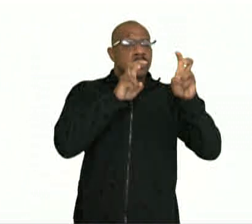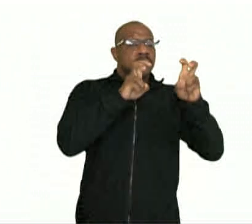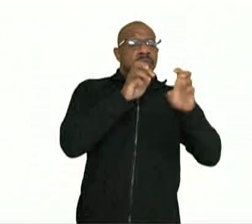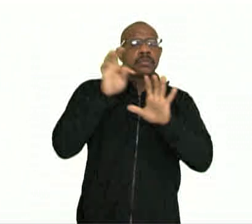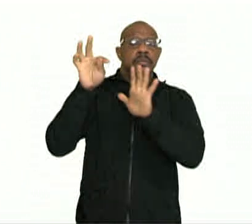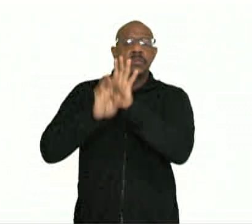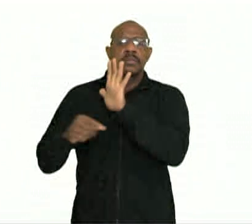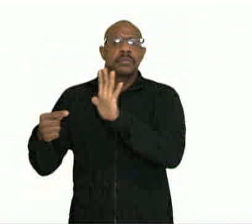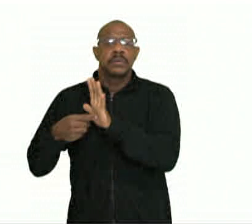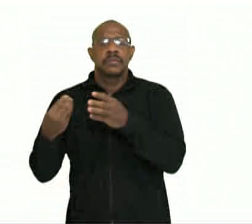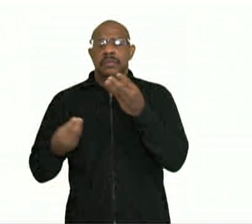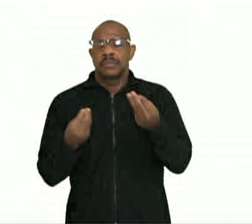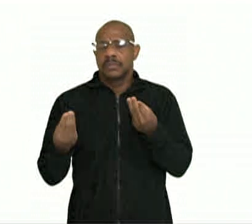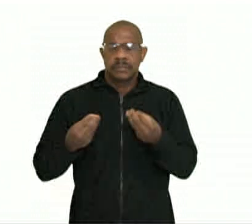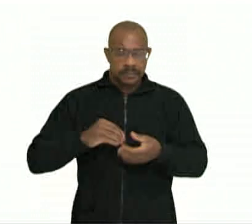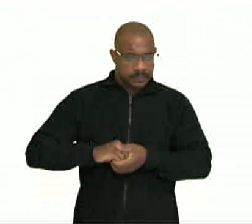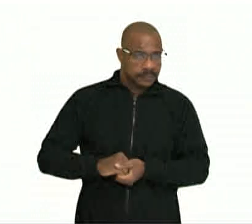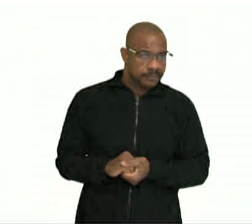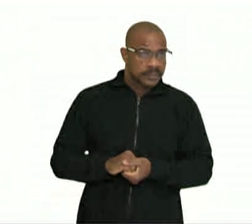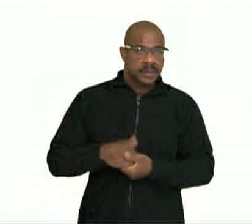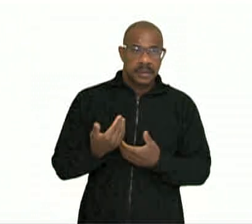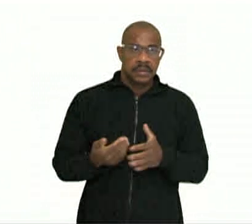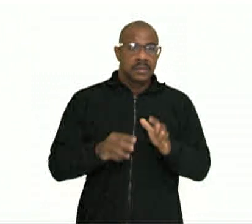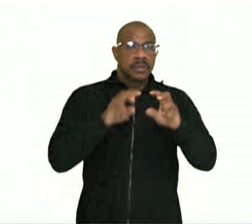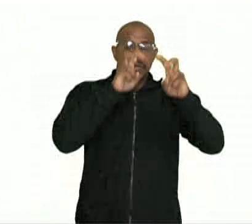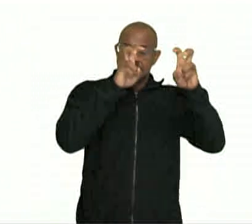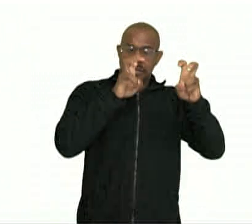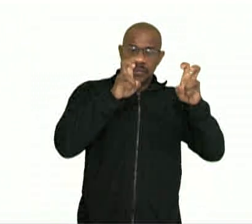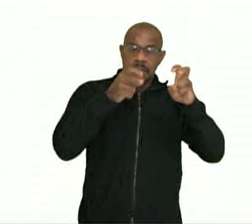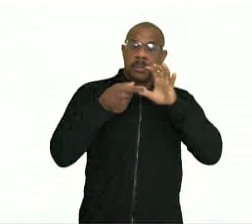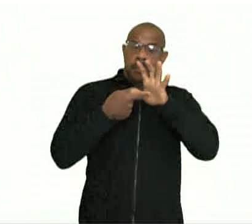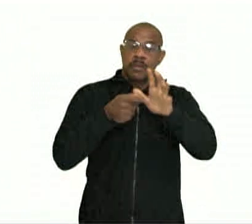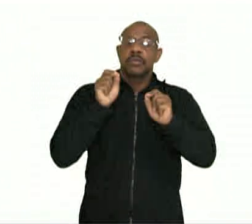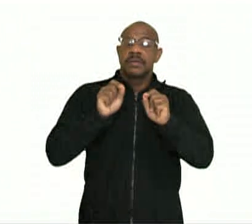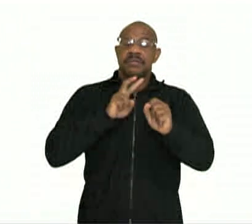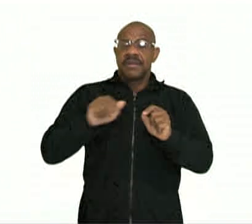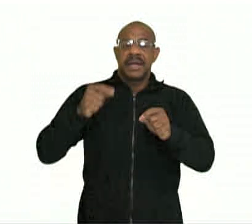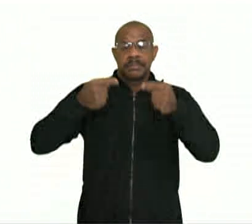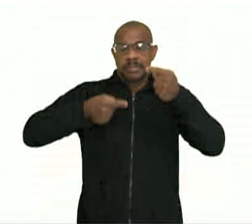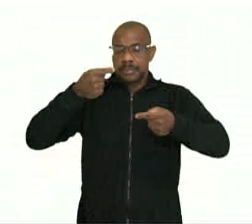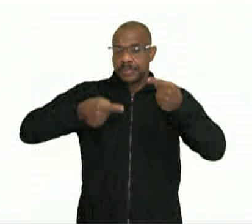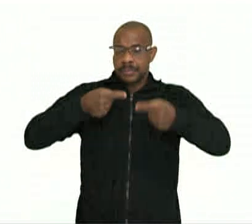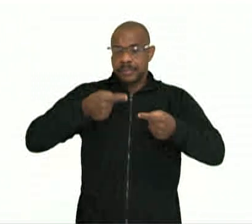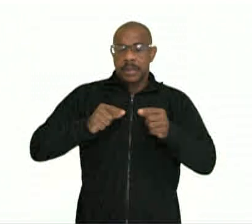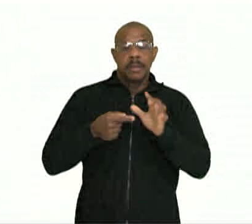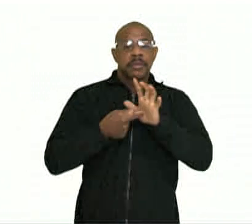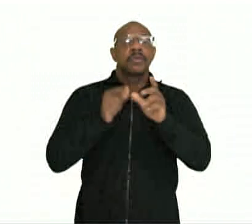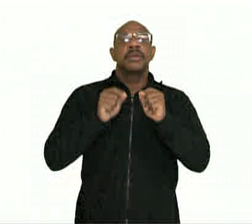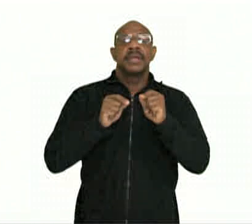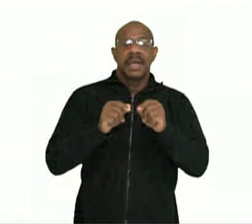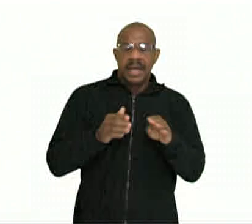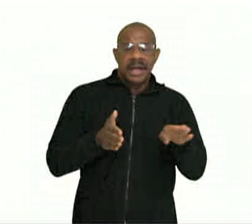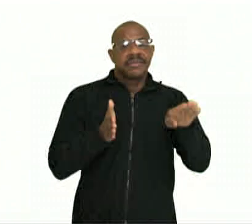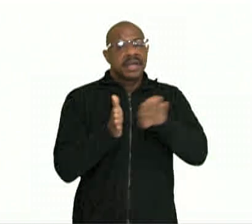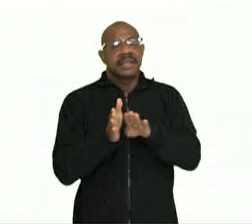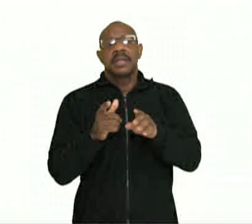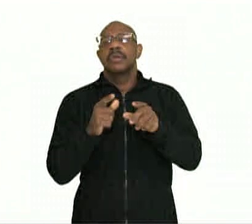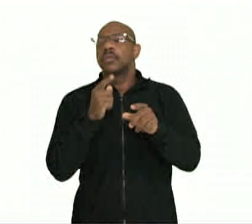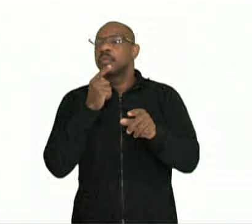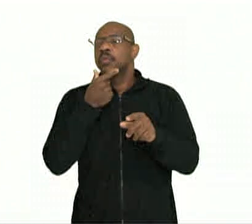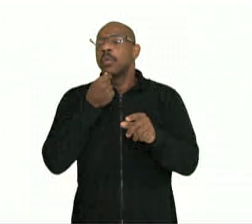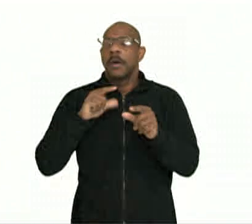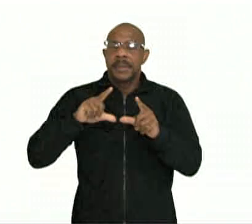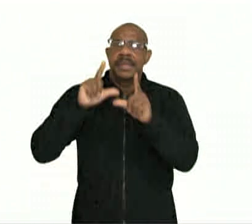texto? Então, o título antecipa o que será discutido, mostrando que a chegada do homem à Lua elevou o nível